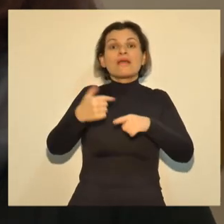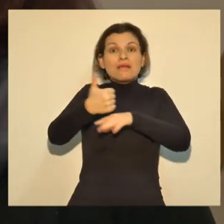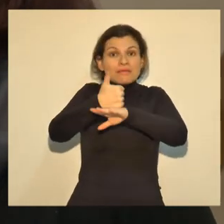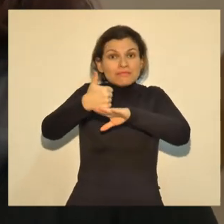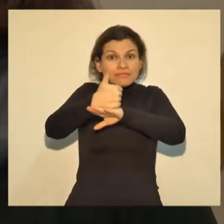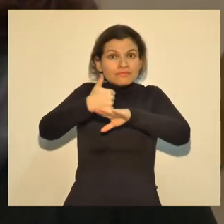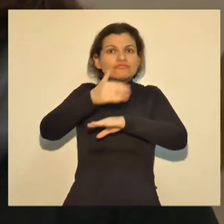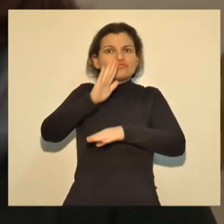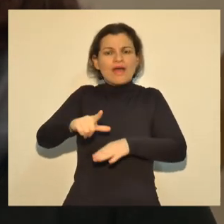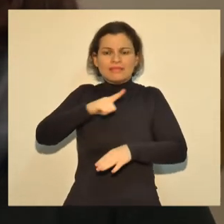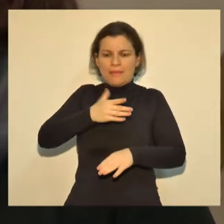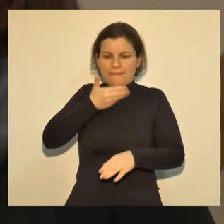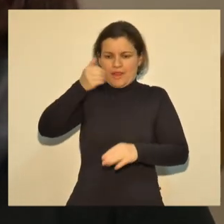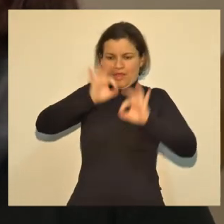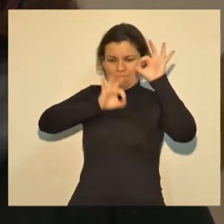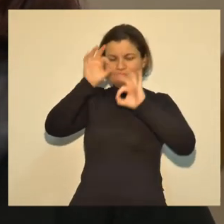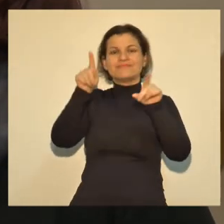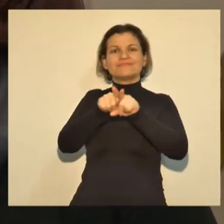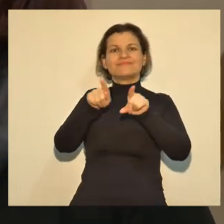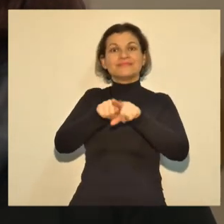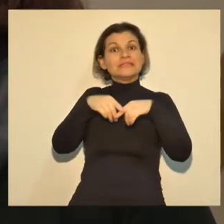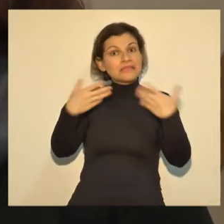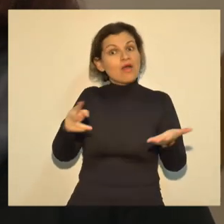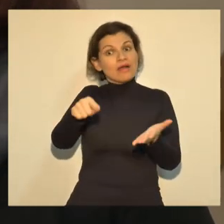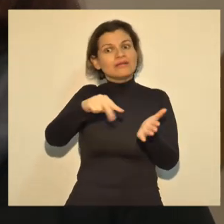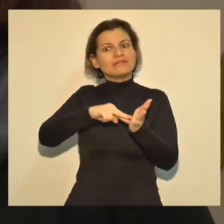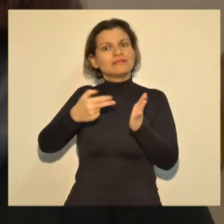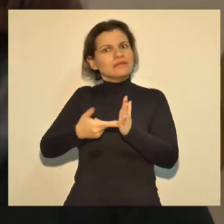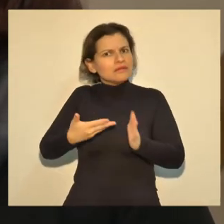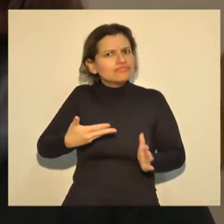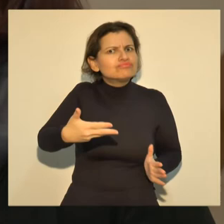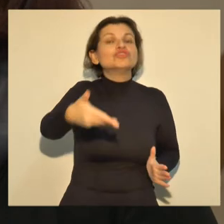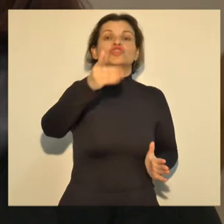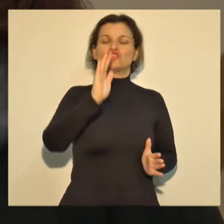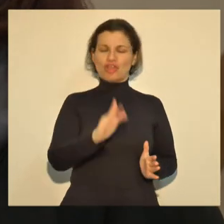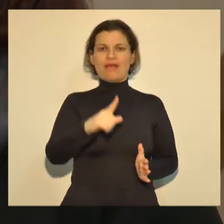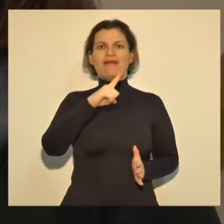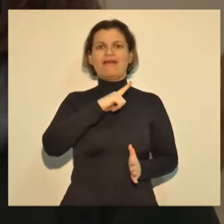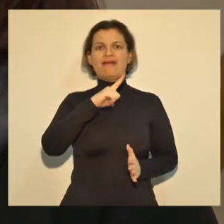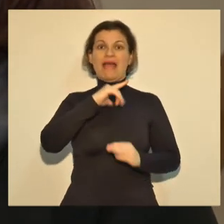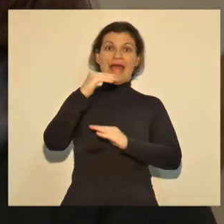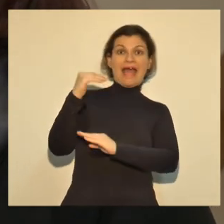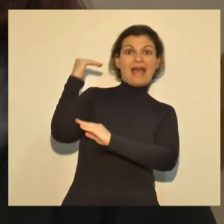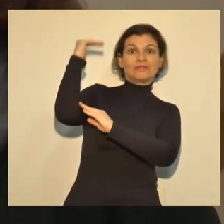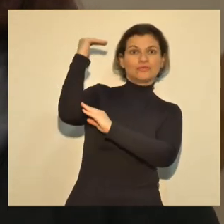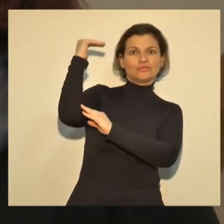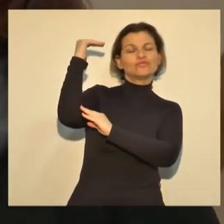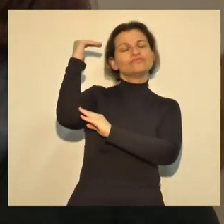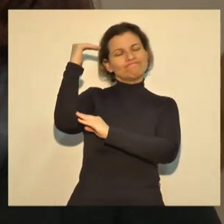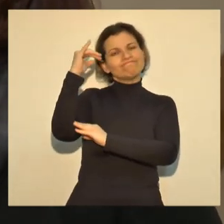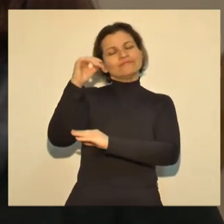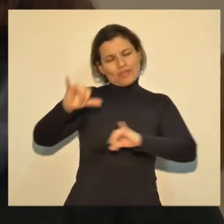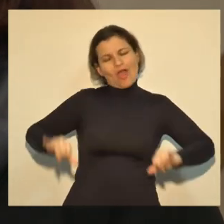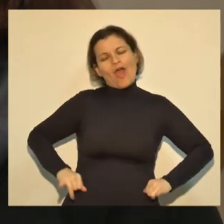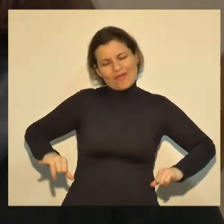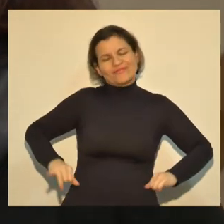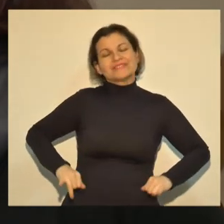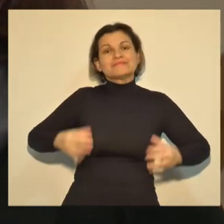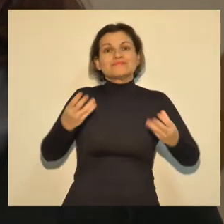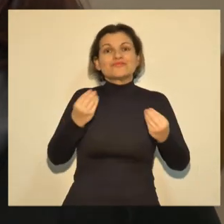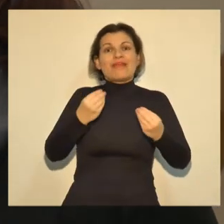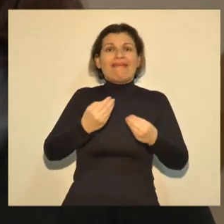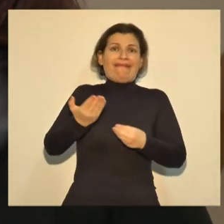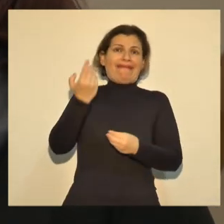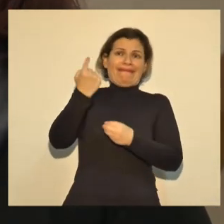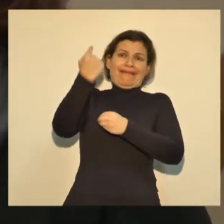o profissional já está melhor preparado. Então, nesse sentido, nós avançamos muito. O adulto ainda sofre muito porque